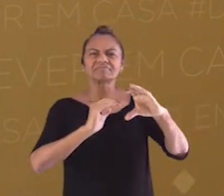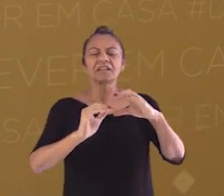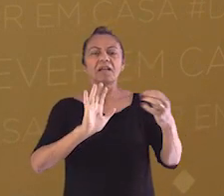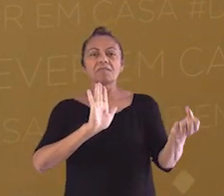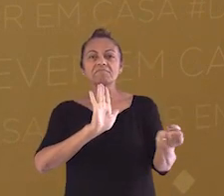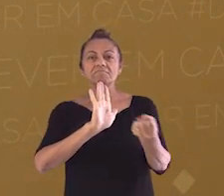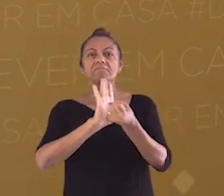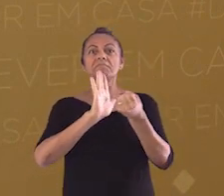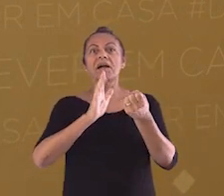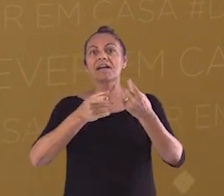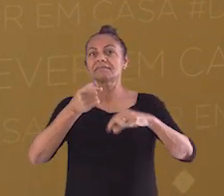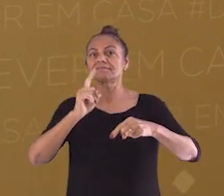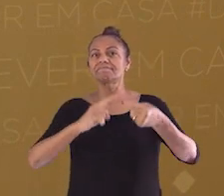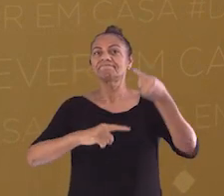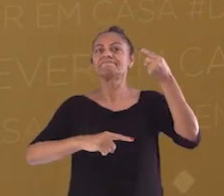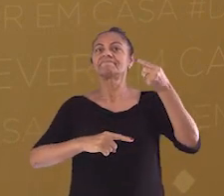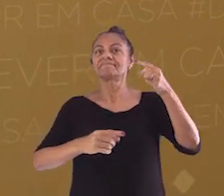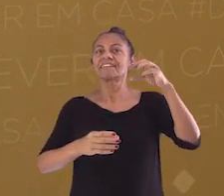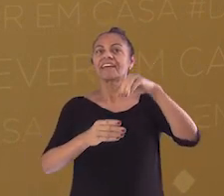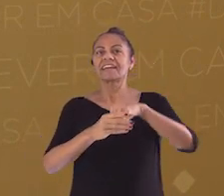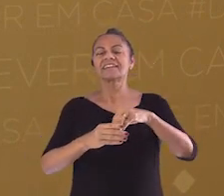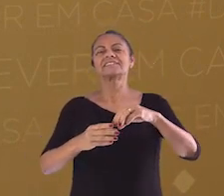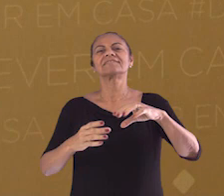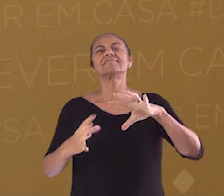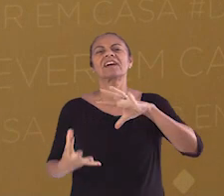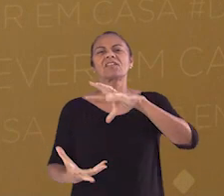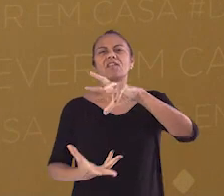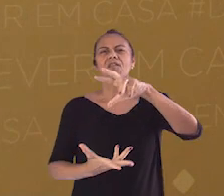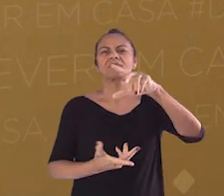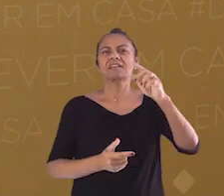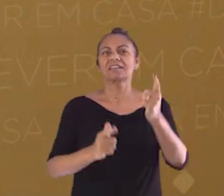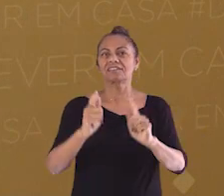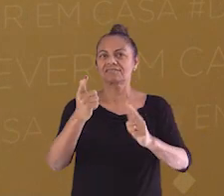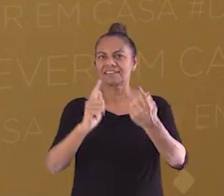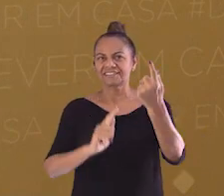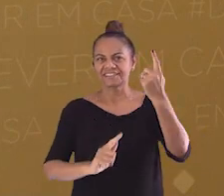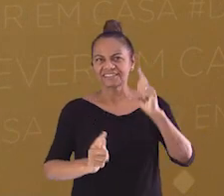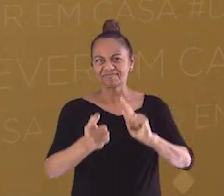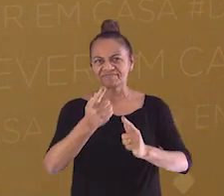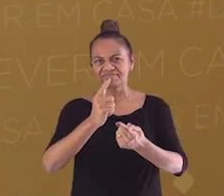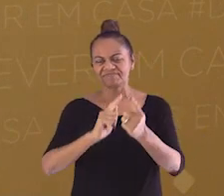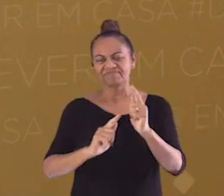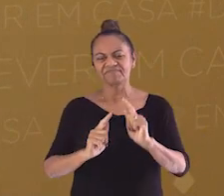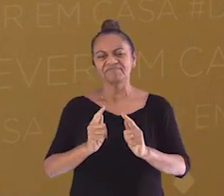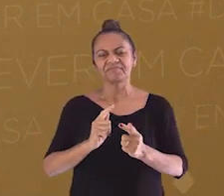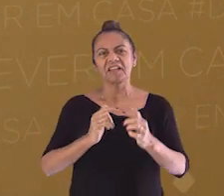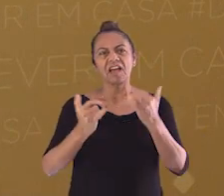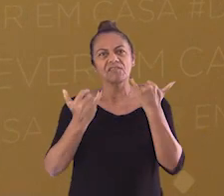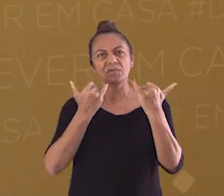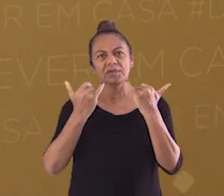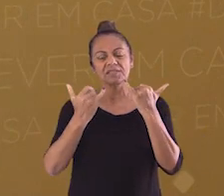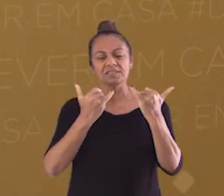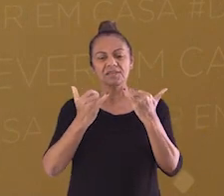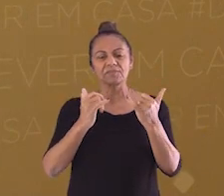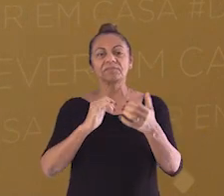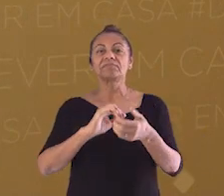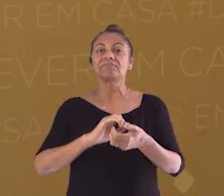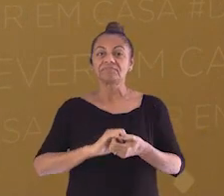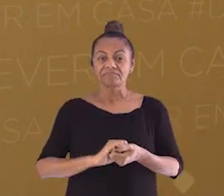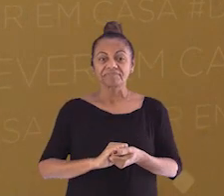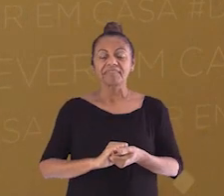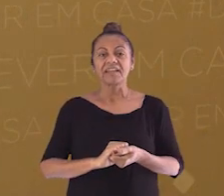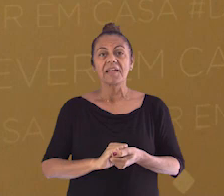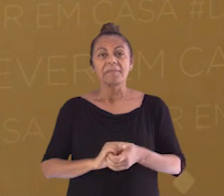de impactos para a globalização das informações. Saber usar um computador começou a ser